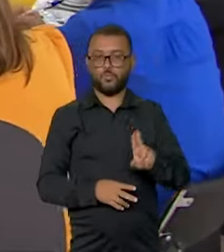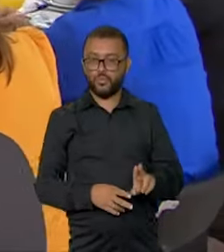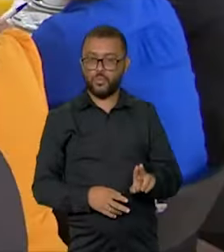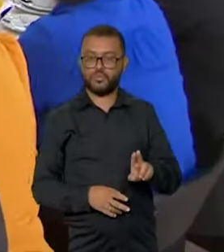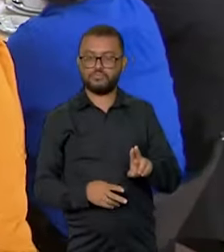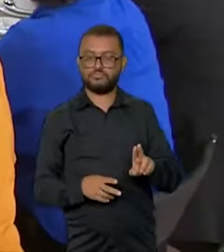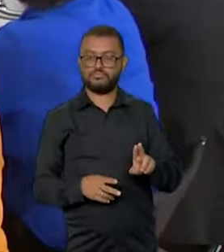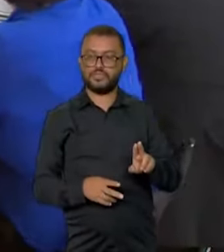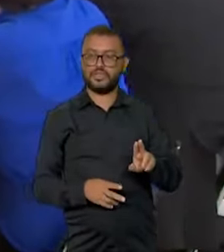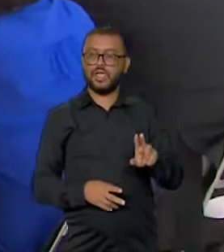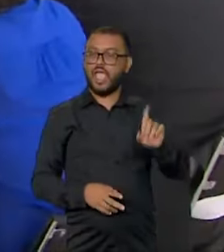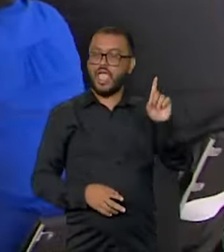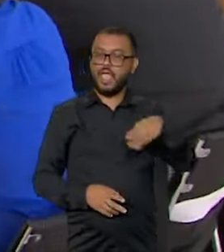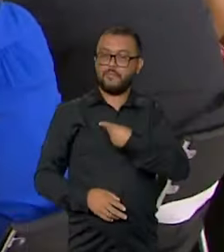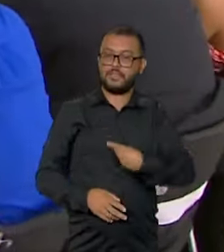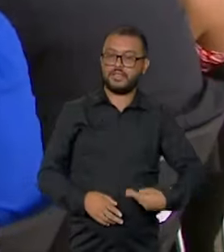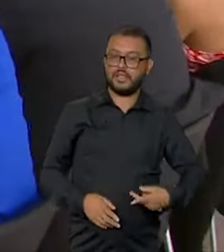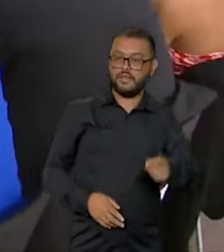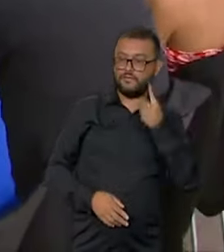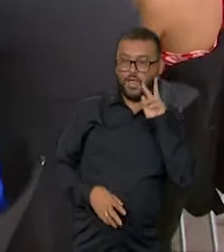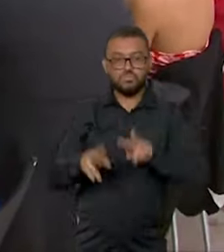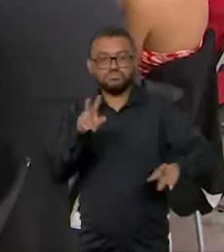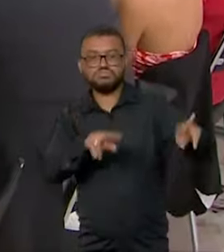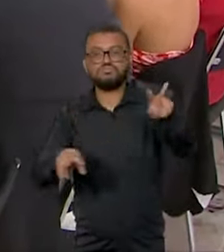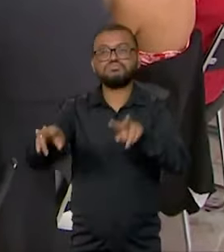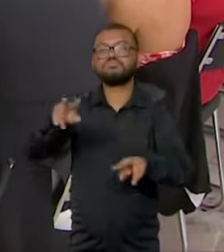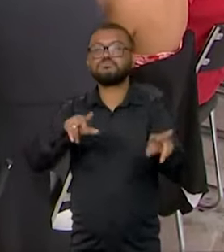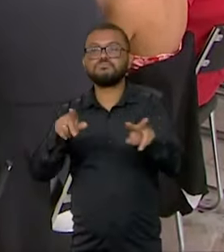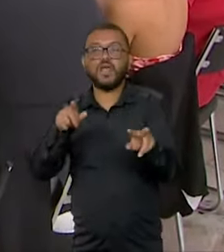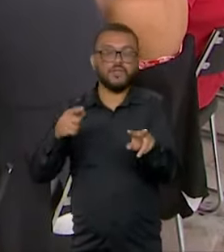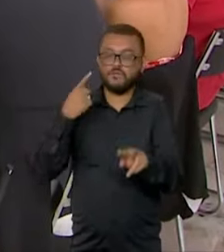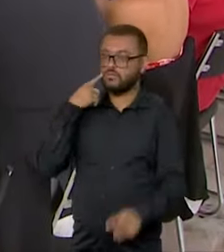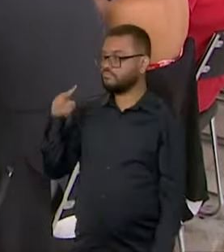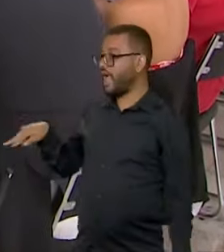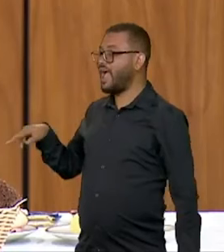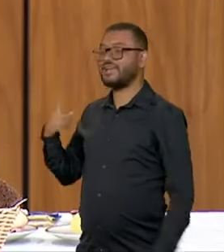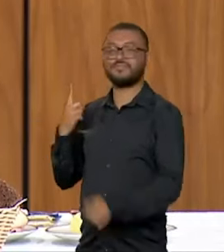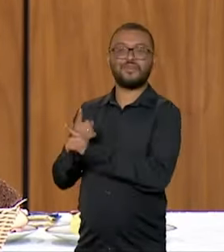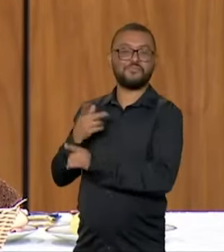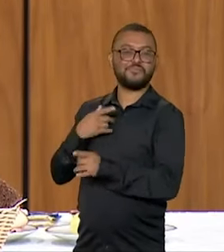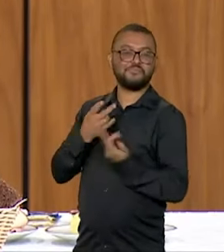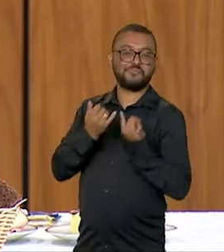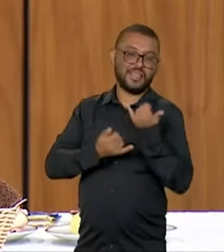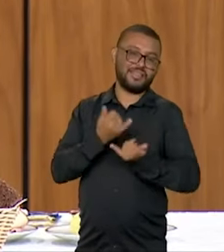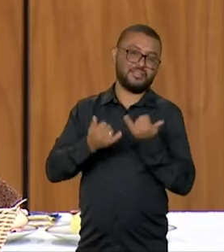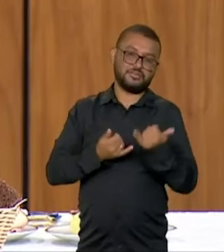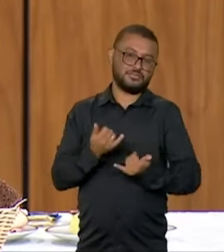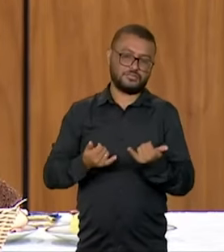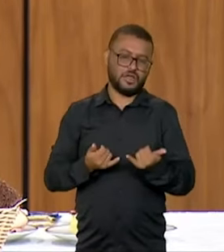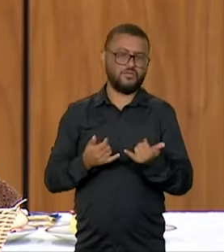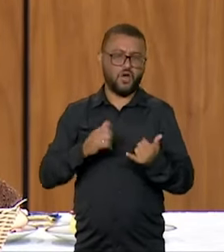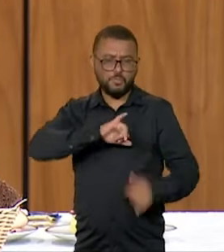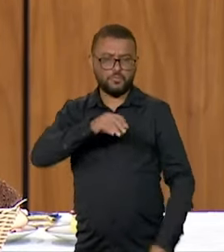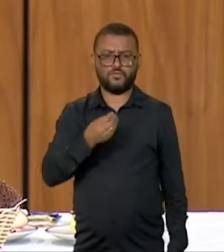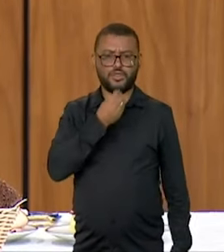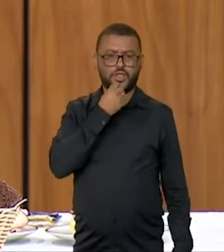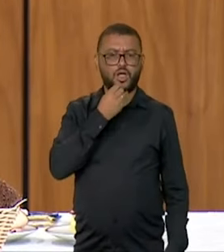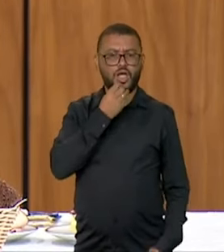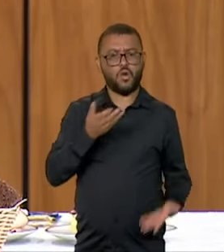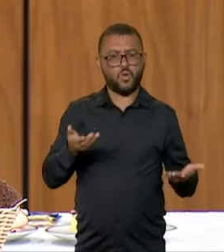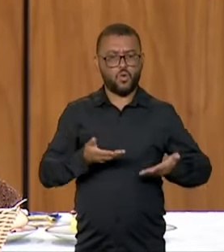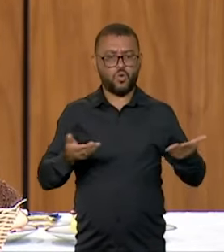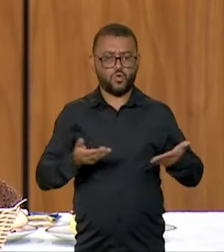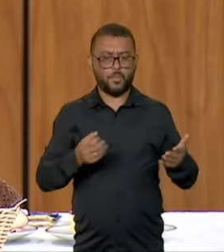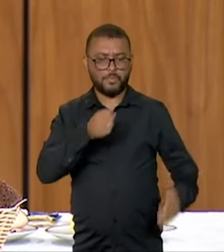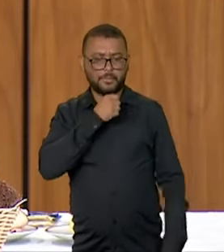na realidade foram os ministros que ele enxergou na hora que ele olhou para o lado. Então, queremos aproveitar esse